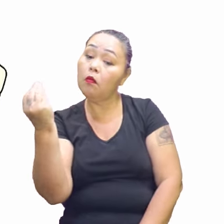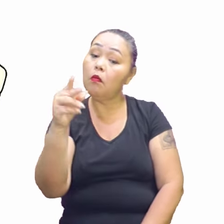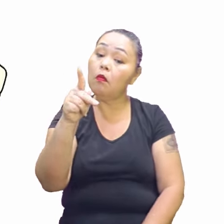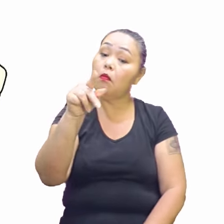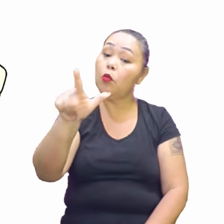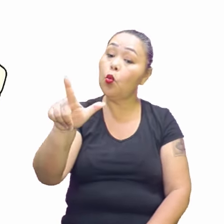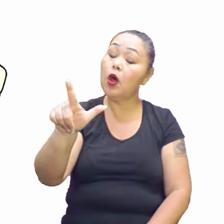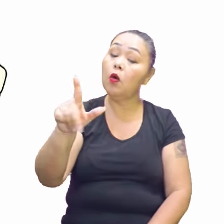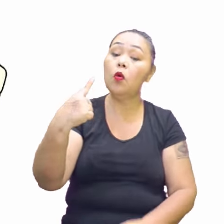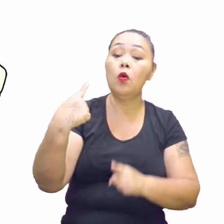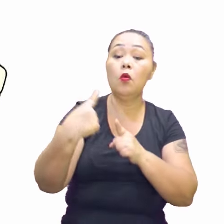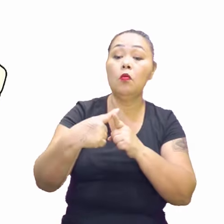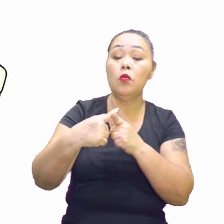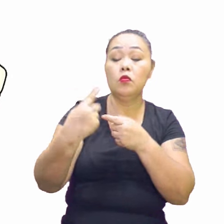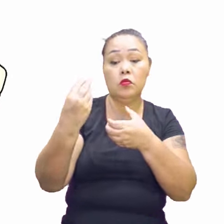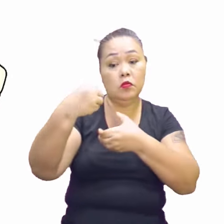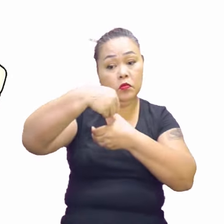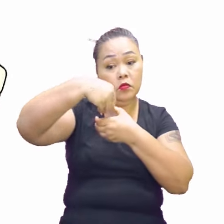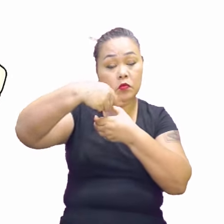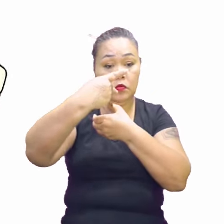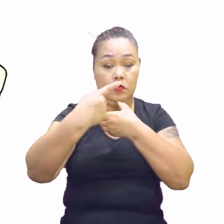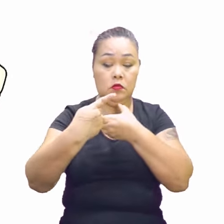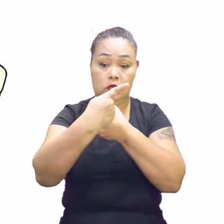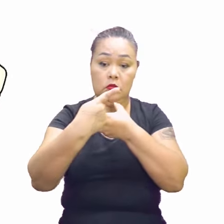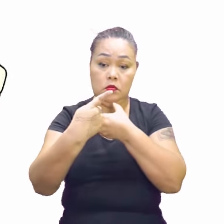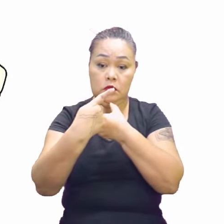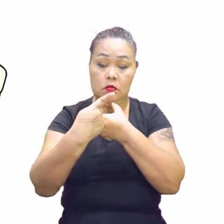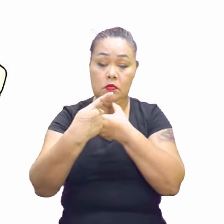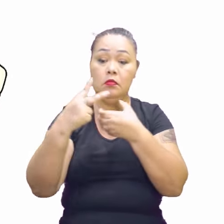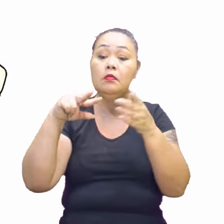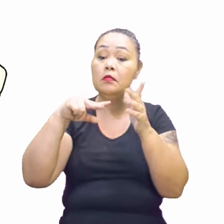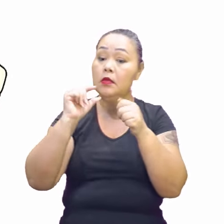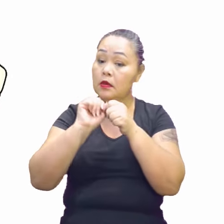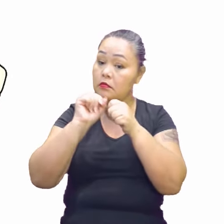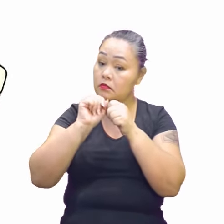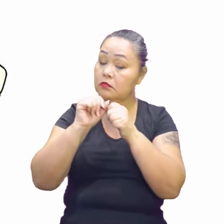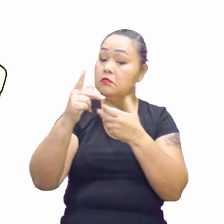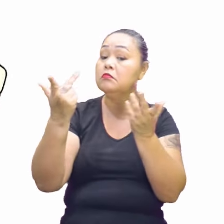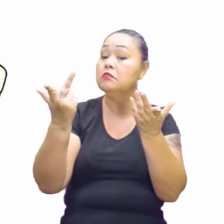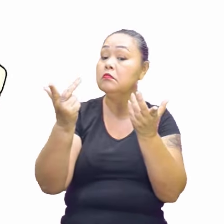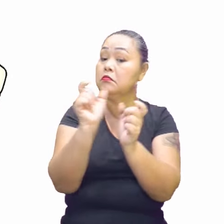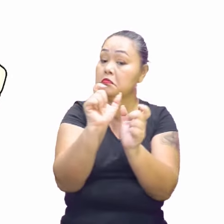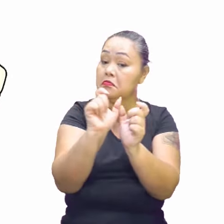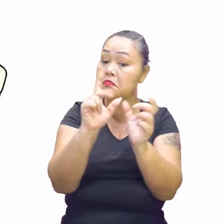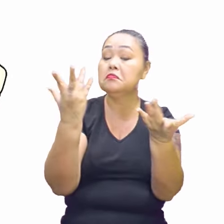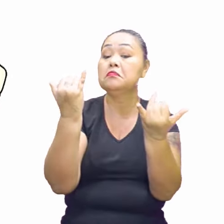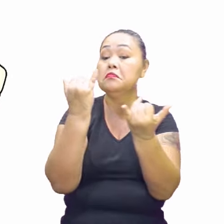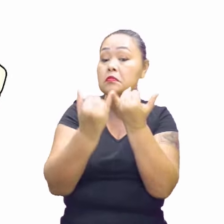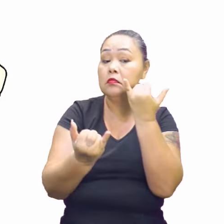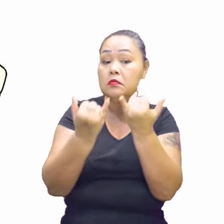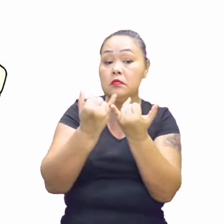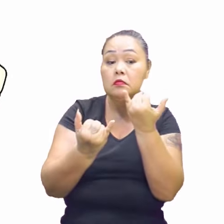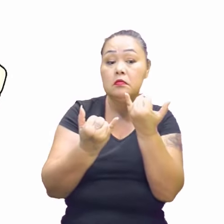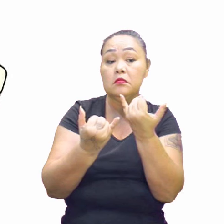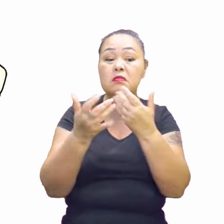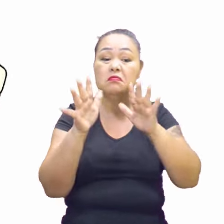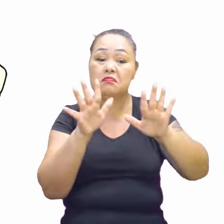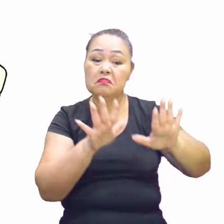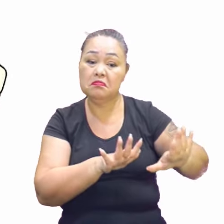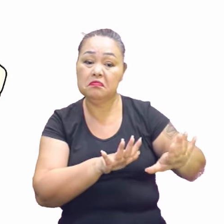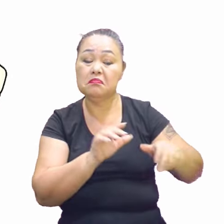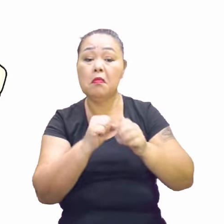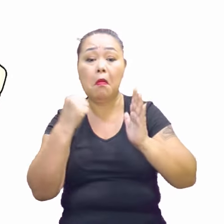São sujeitos formados por núcleos de sinônimos. Descaso e desprezo